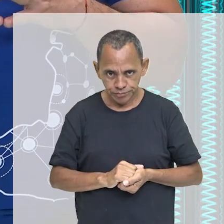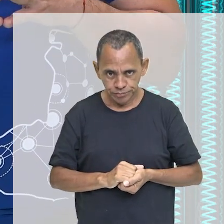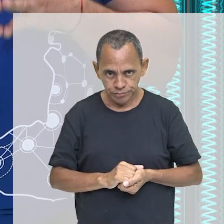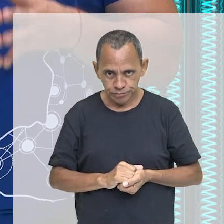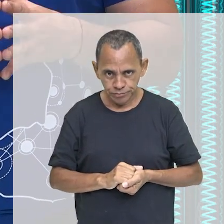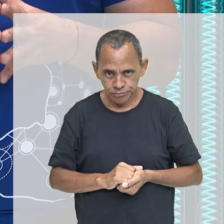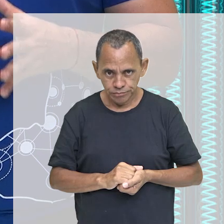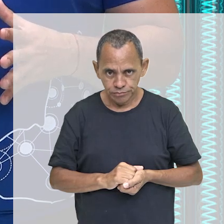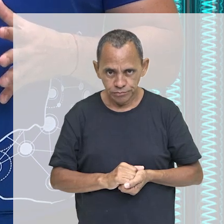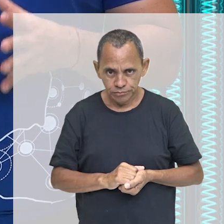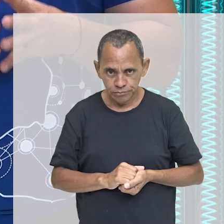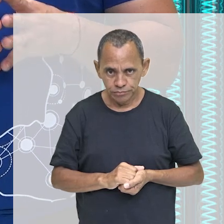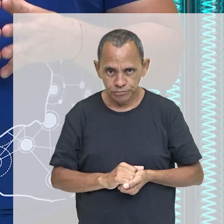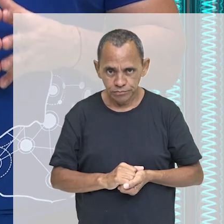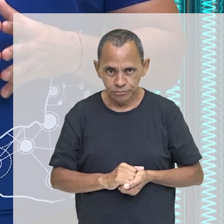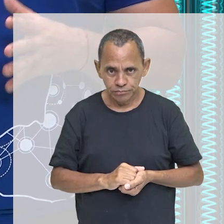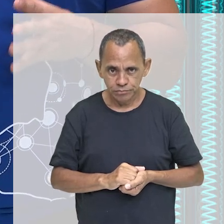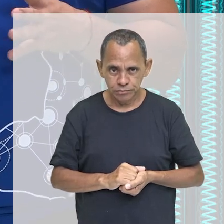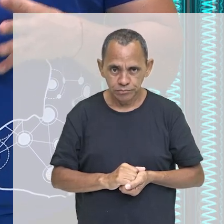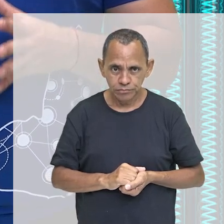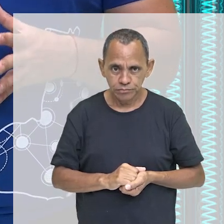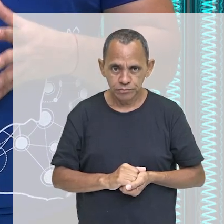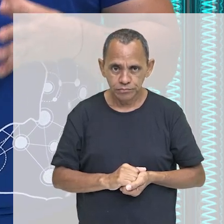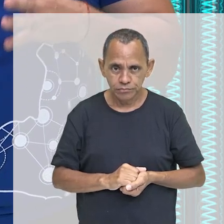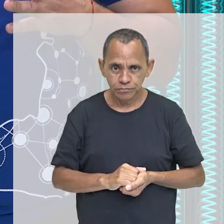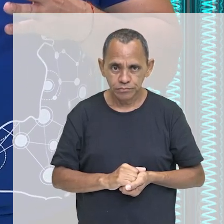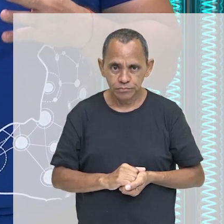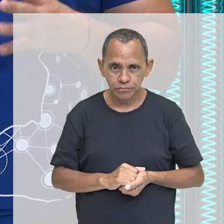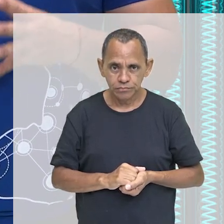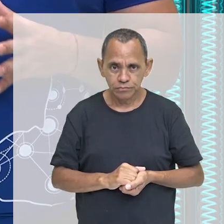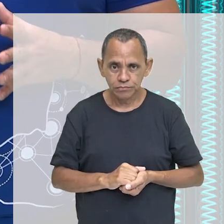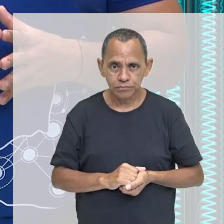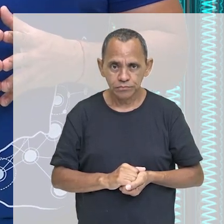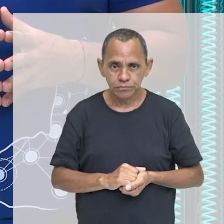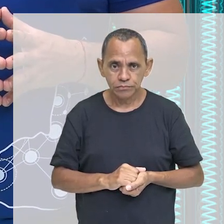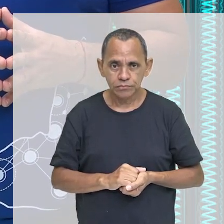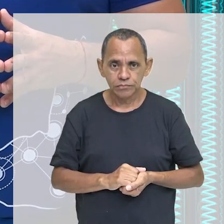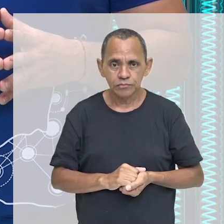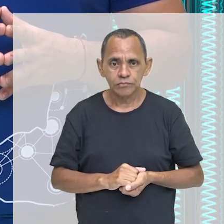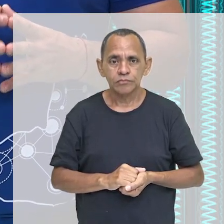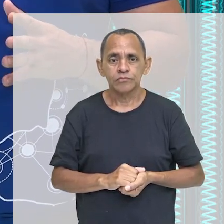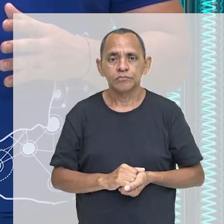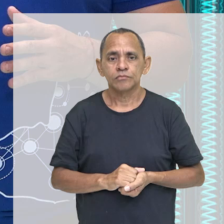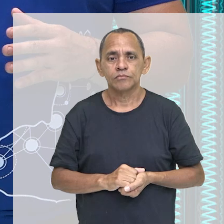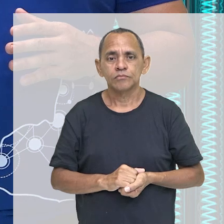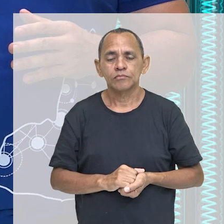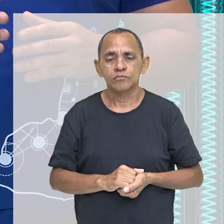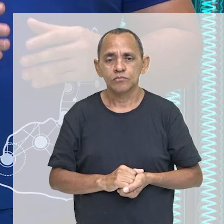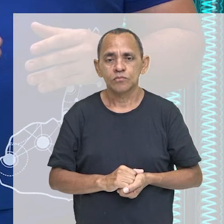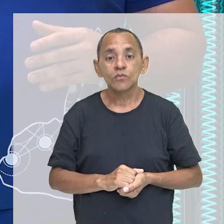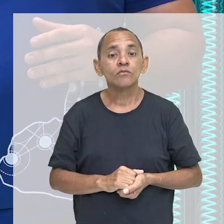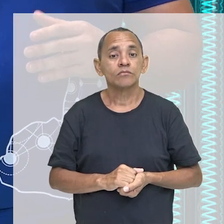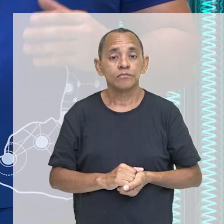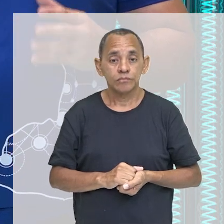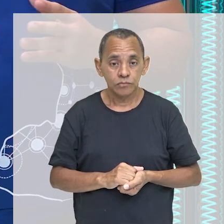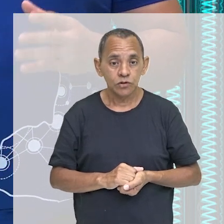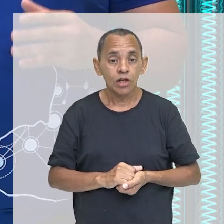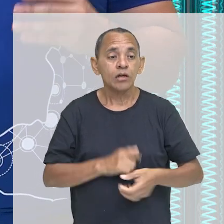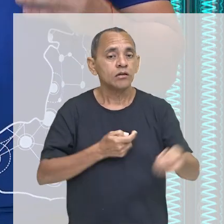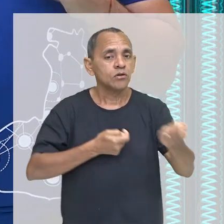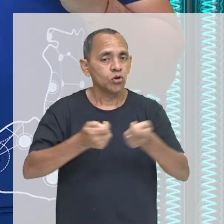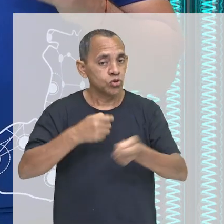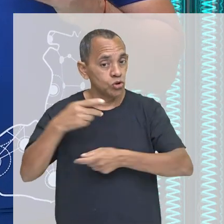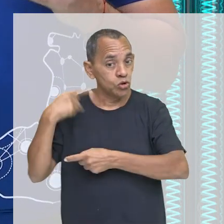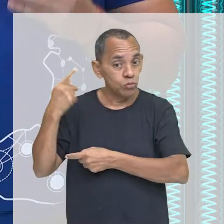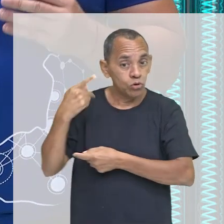English, shaping regional alliances and governance structures. Então, toda essa diplomacia política,